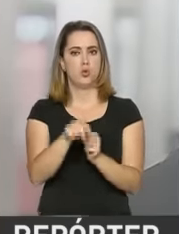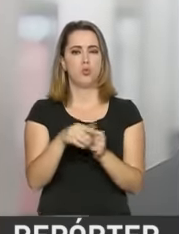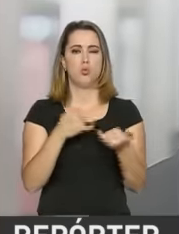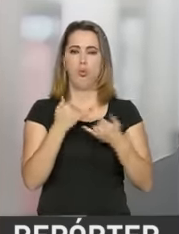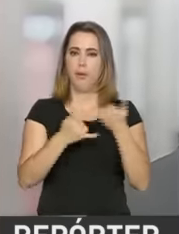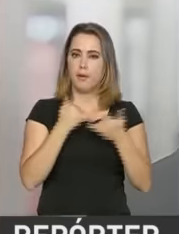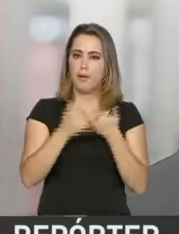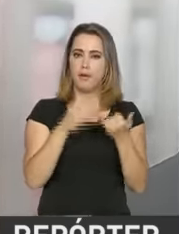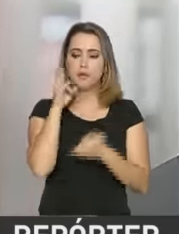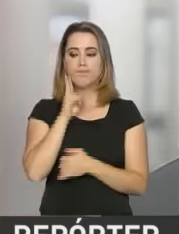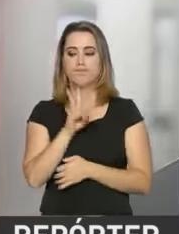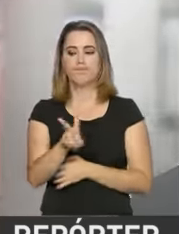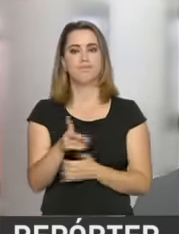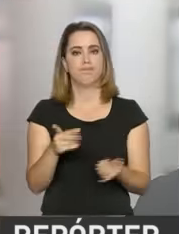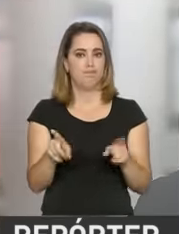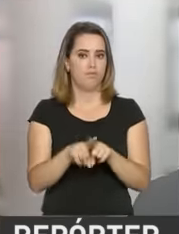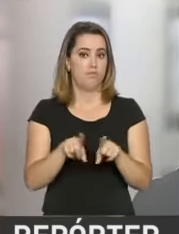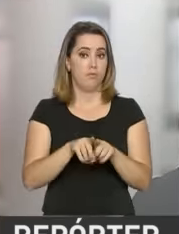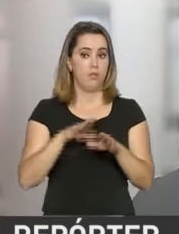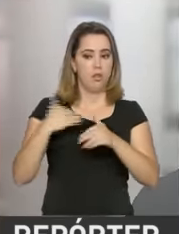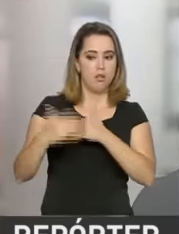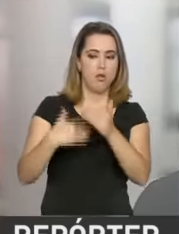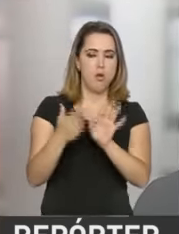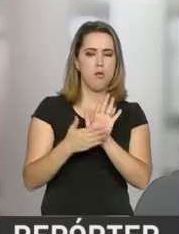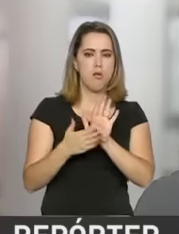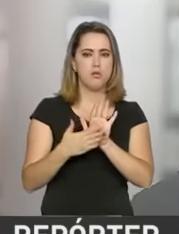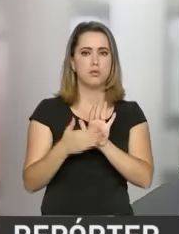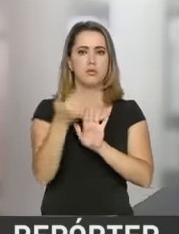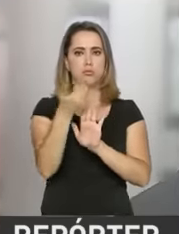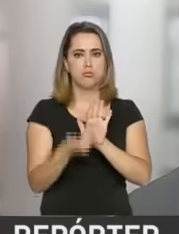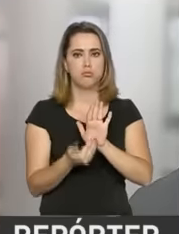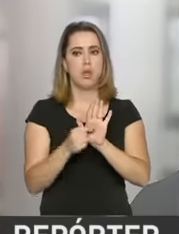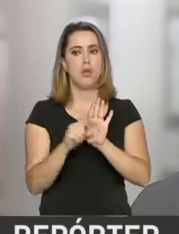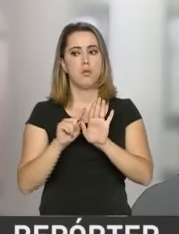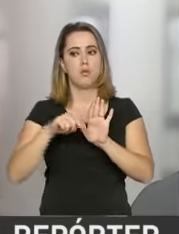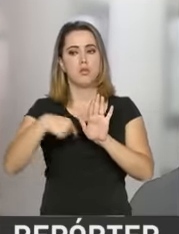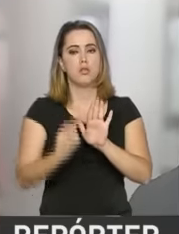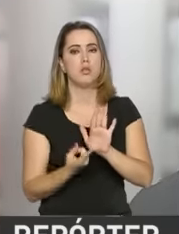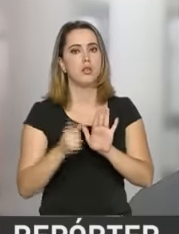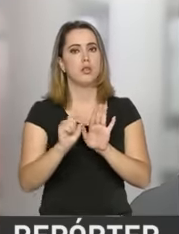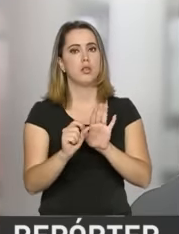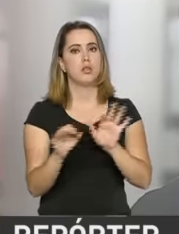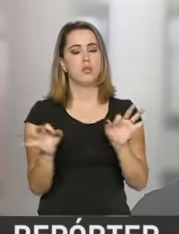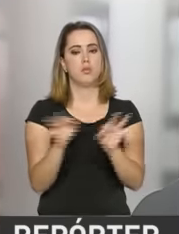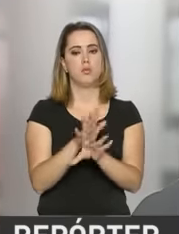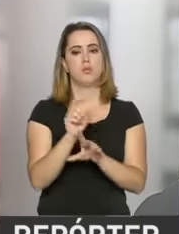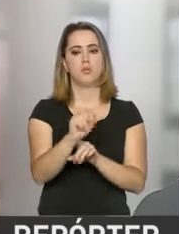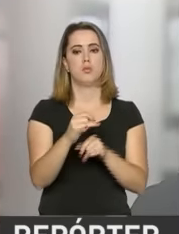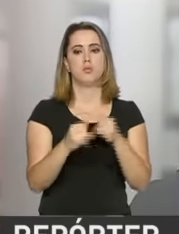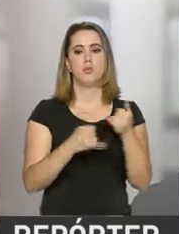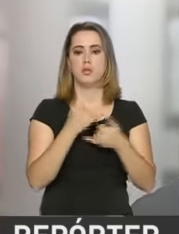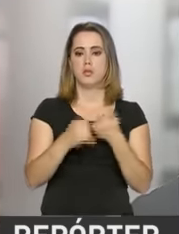de jogos e à medida que o conteúdo é apresentado, depois da sessão, né, para não atrapalhar